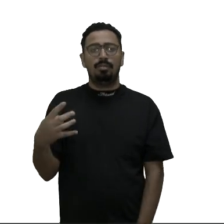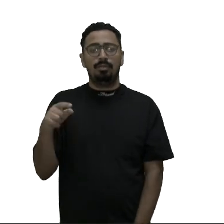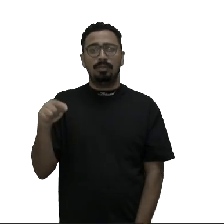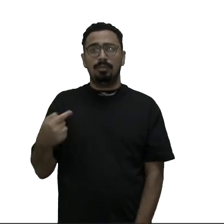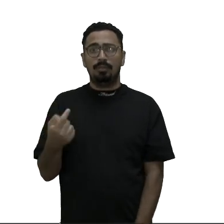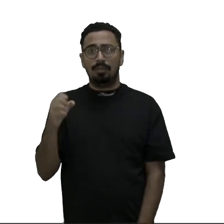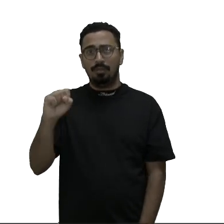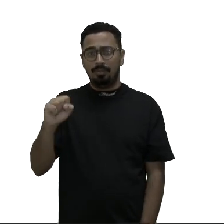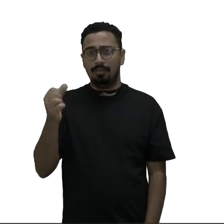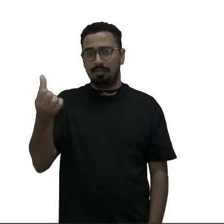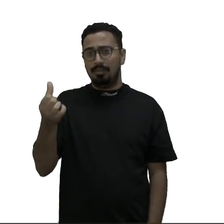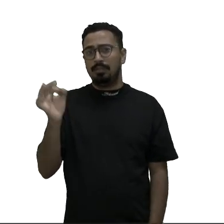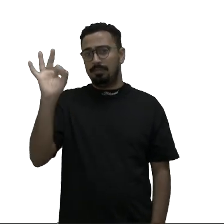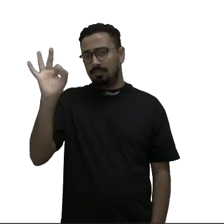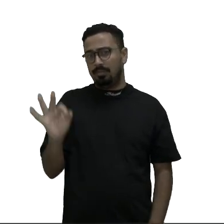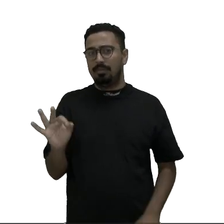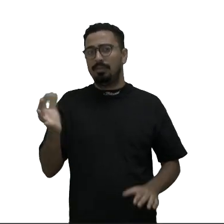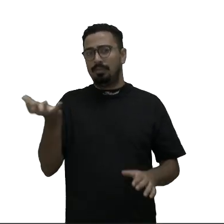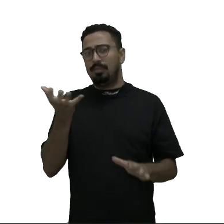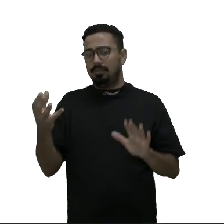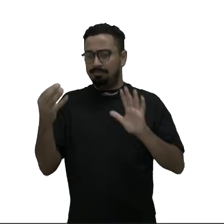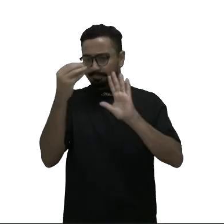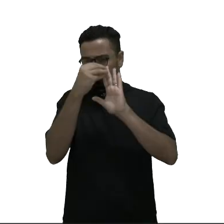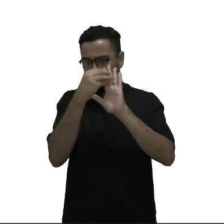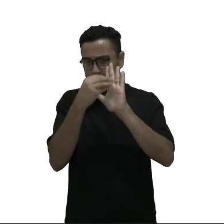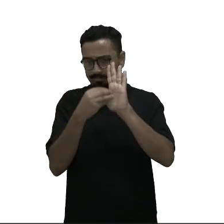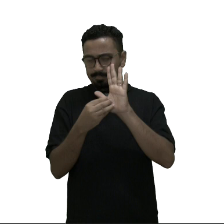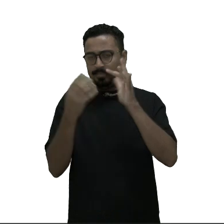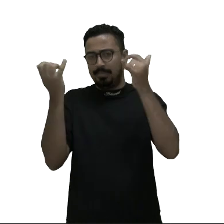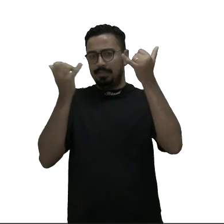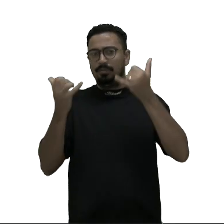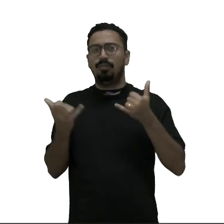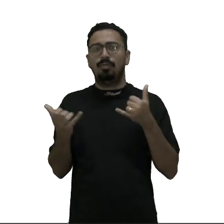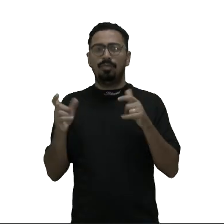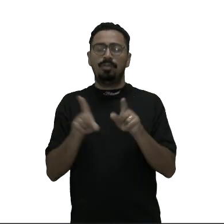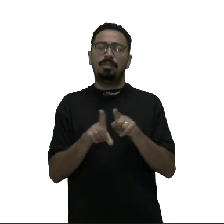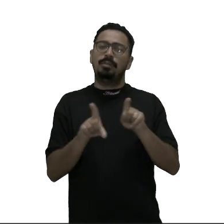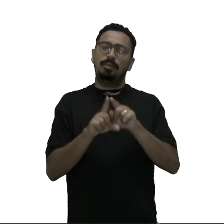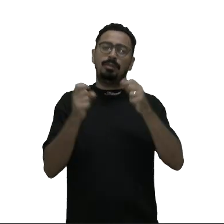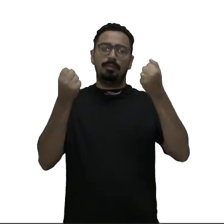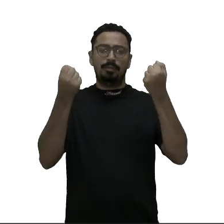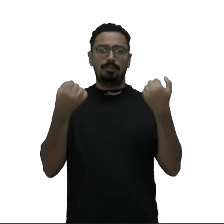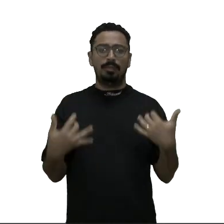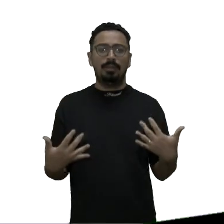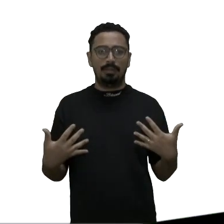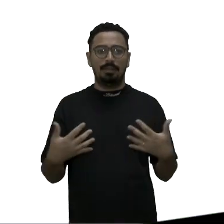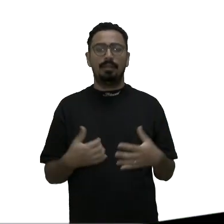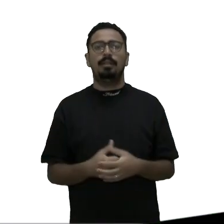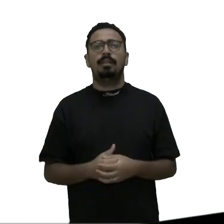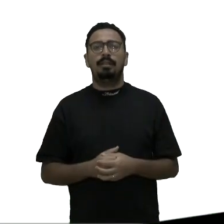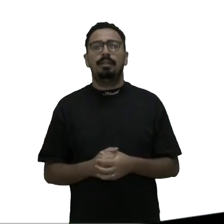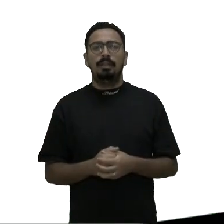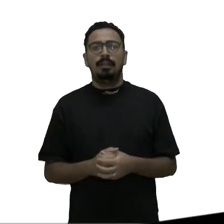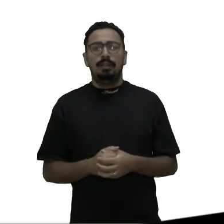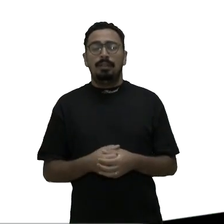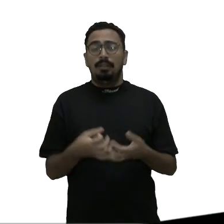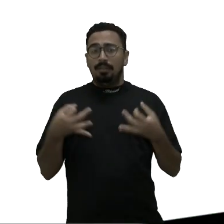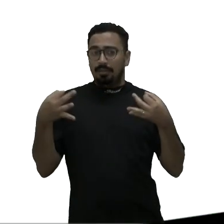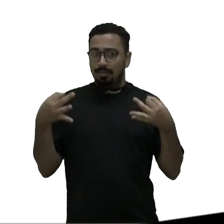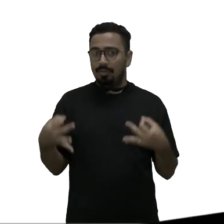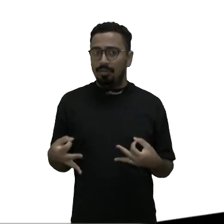14,86%. Eu fiz questão de colocar todos esses dados para justificar, né, para inclusive confirmar